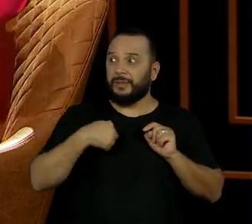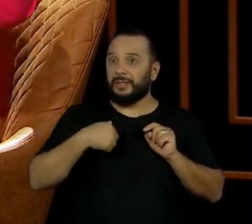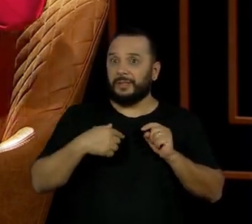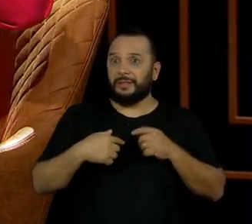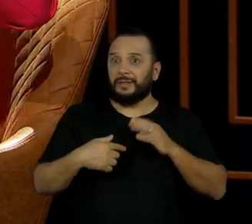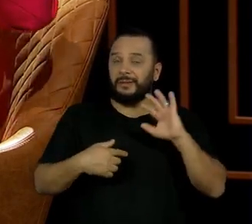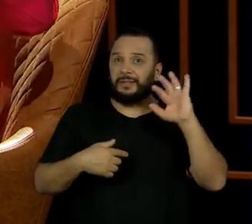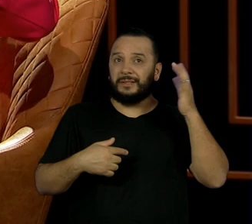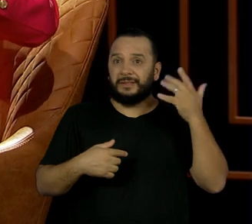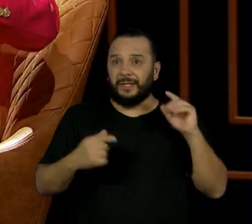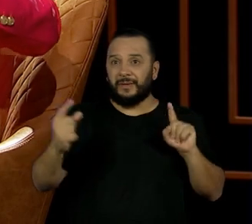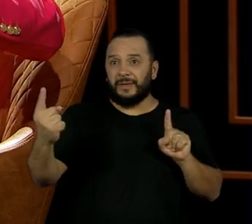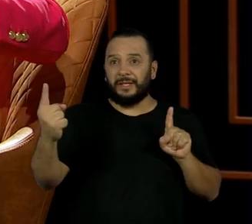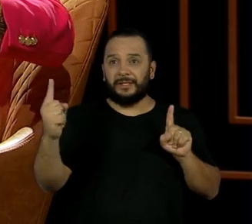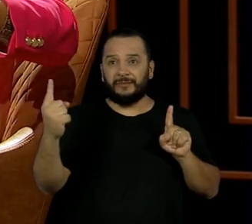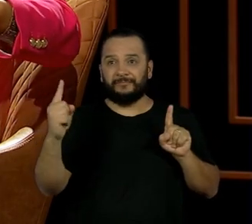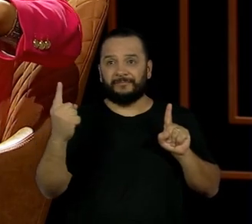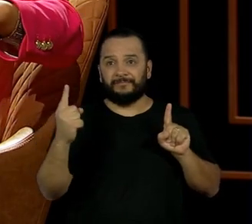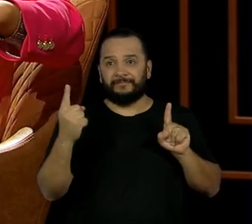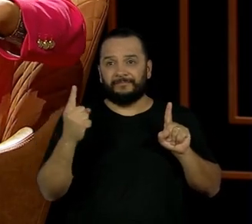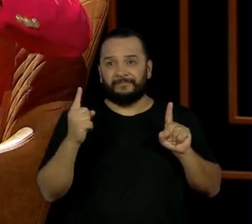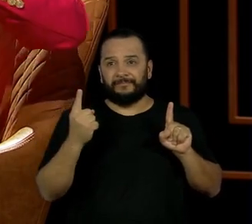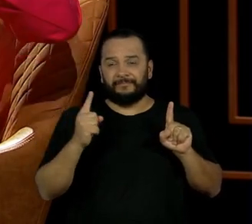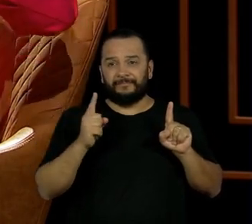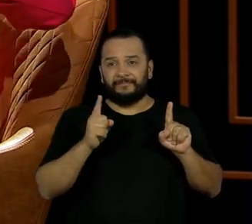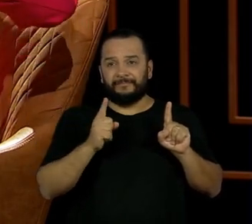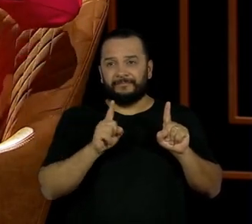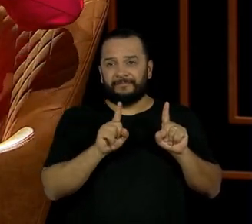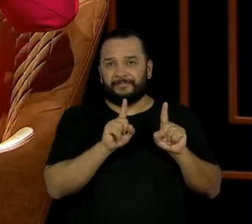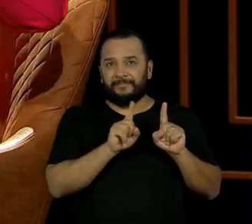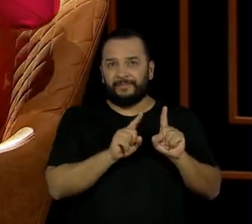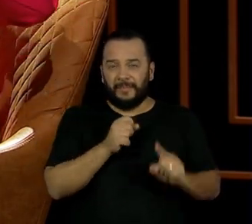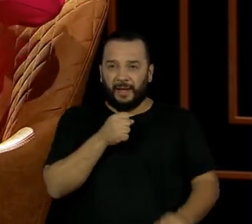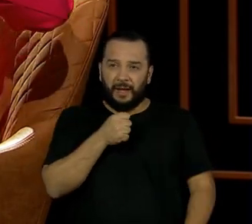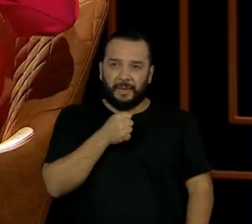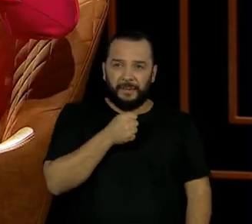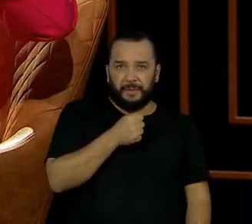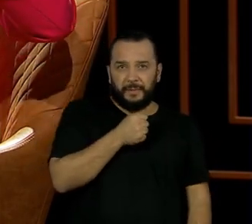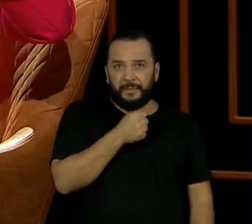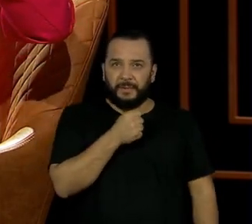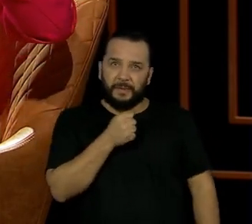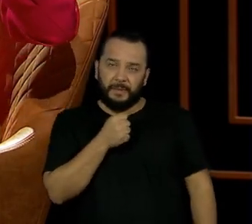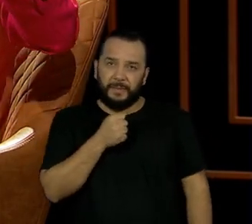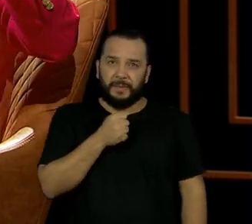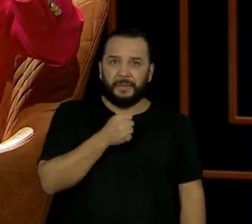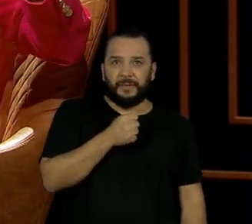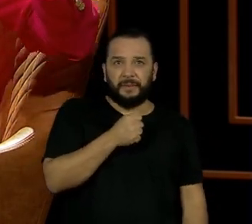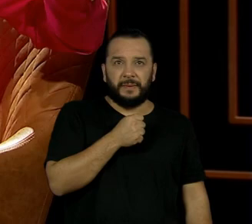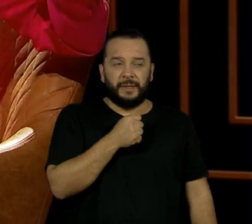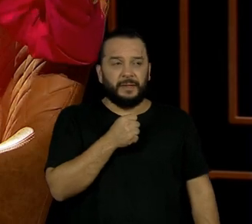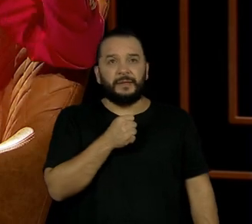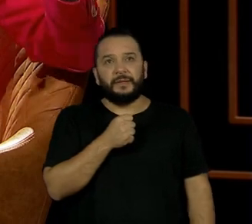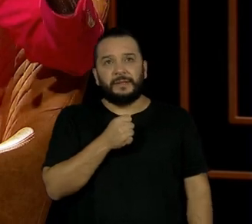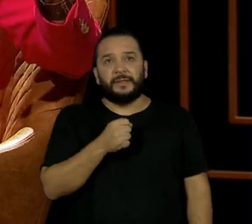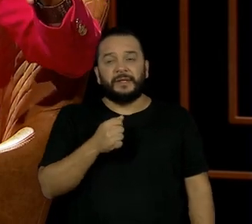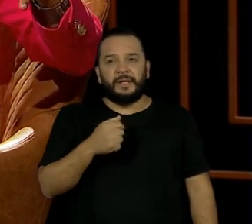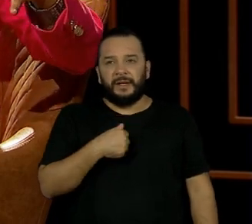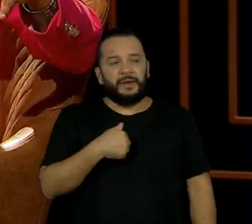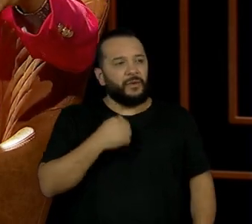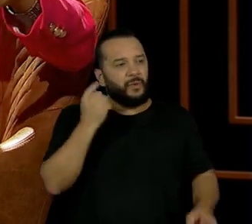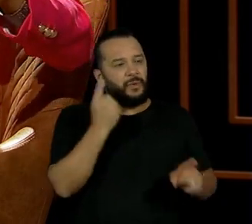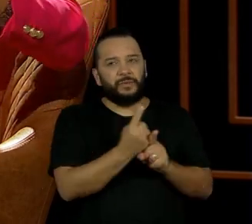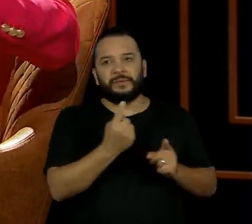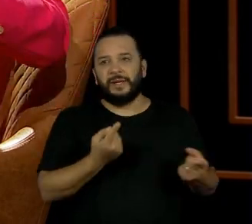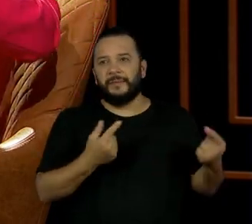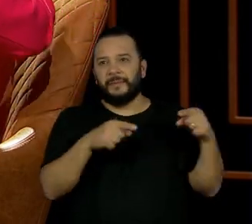aí ele foi do meu lado Começou a cantar comigo a gente fazendo mil firulas aí quando acabou Ele falou Achei minha parceira